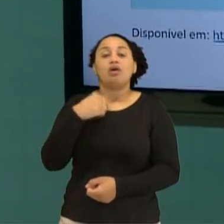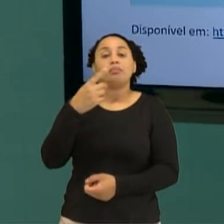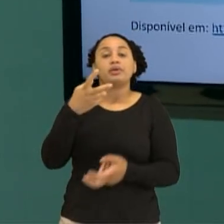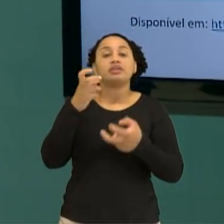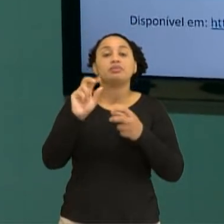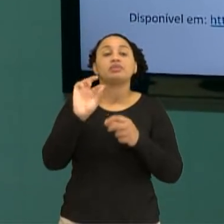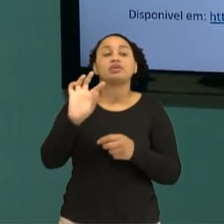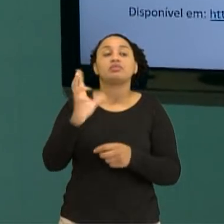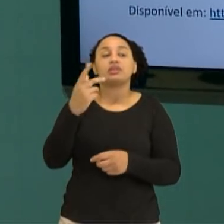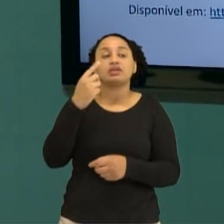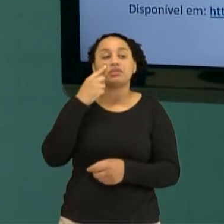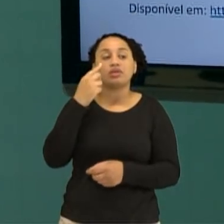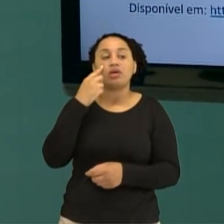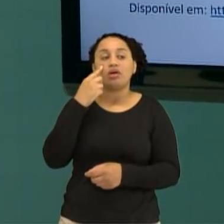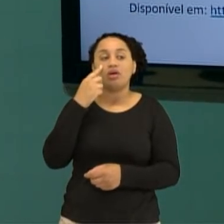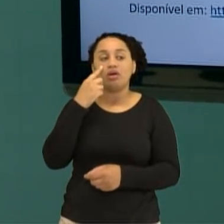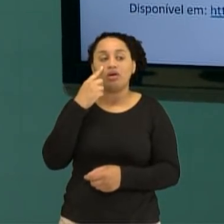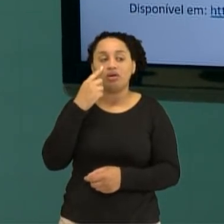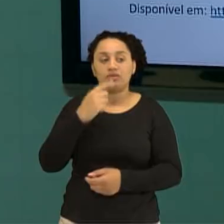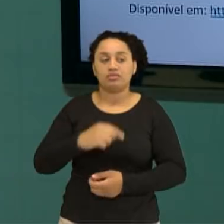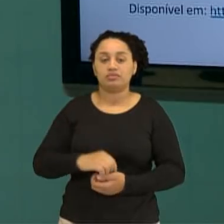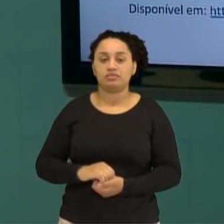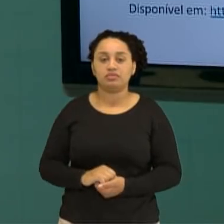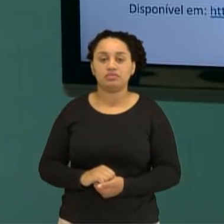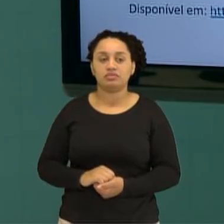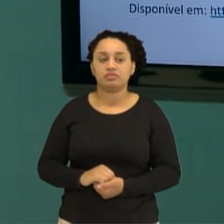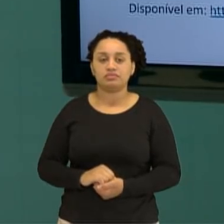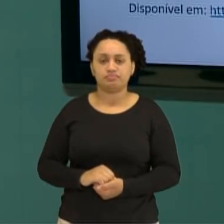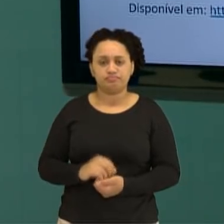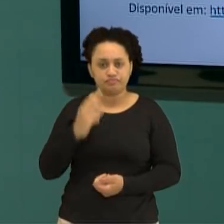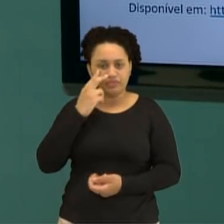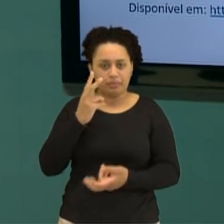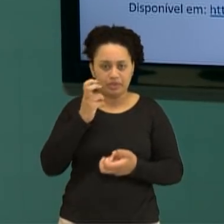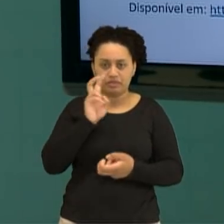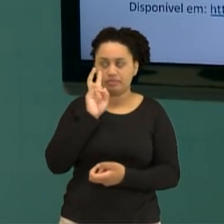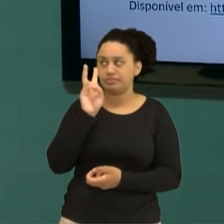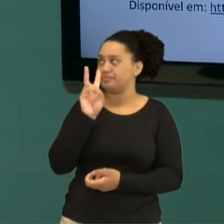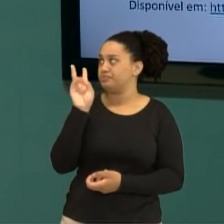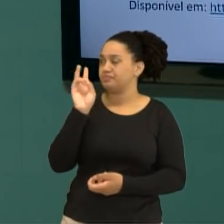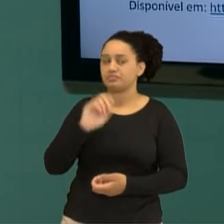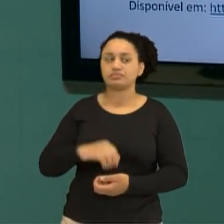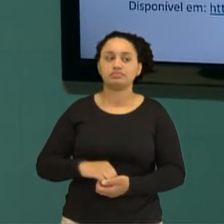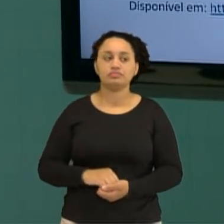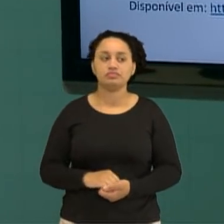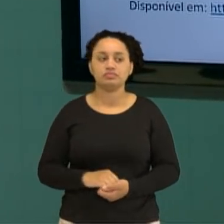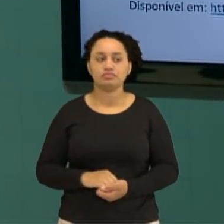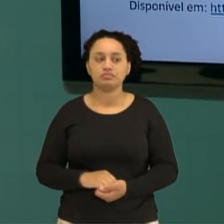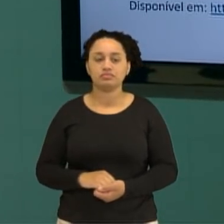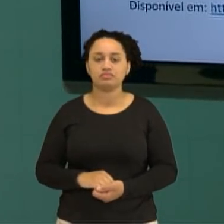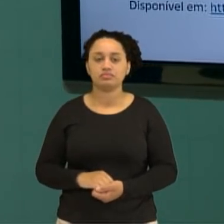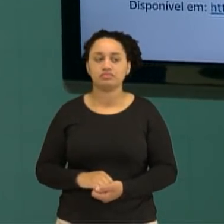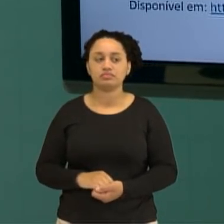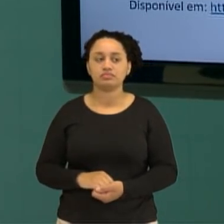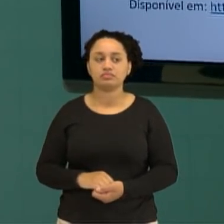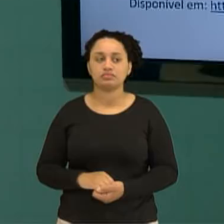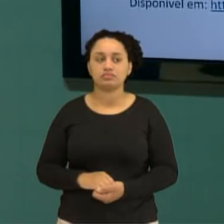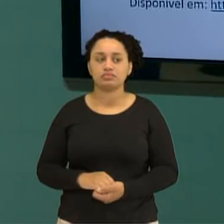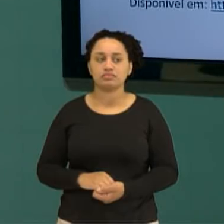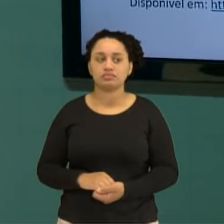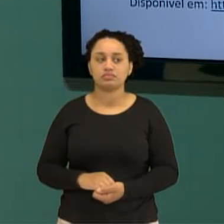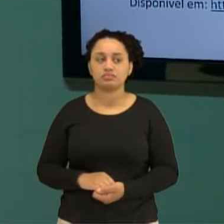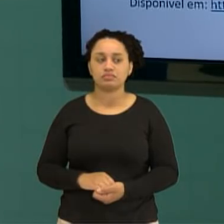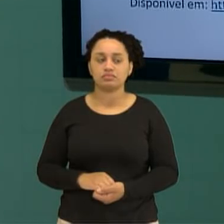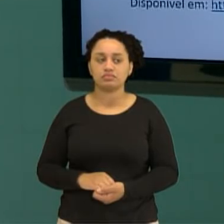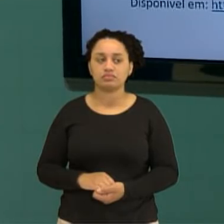acontece com a bexiga lá, ó. Primeiro aqui embaixo é o diafragma vai se contrair. Assim que ele está se contraindo, olha